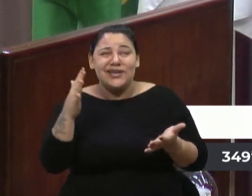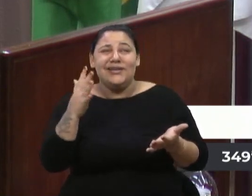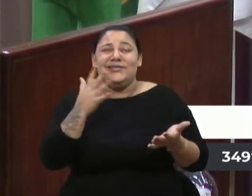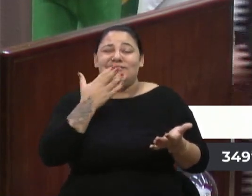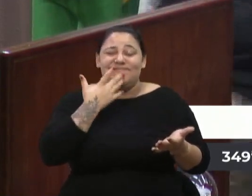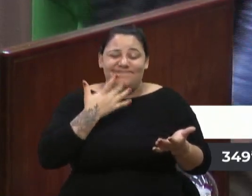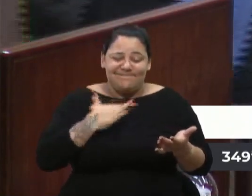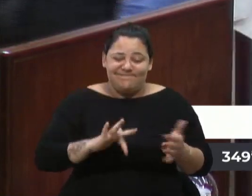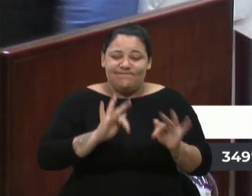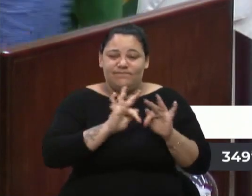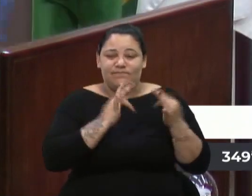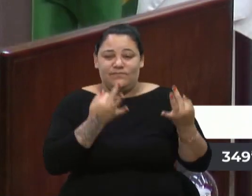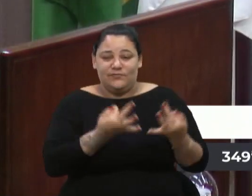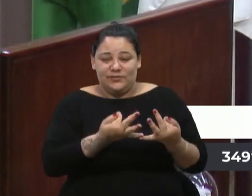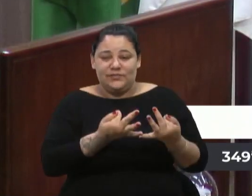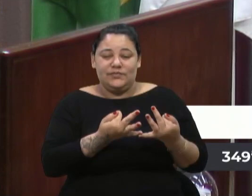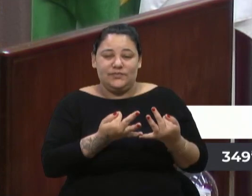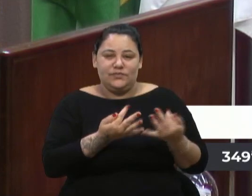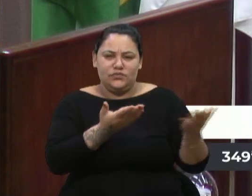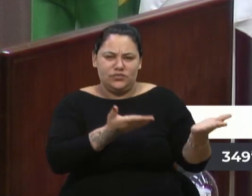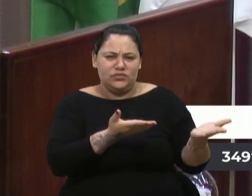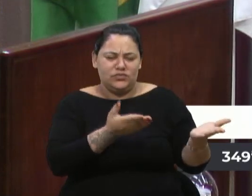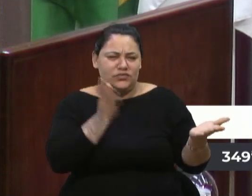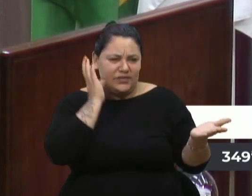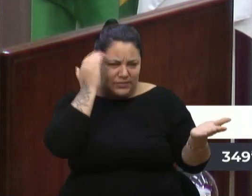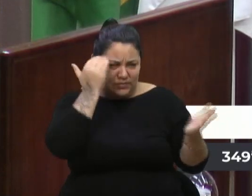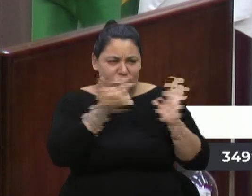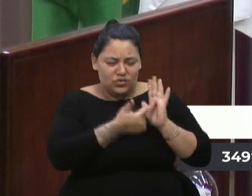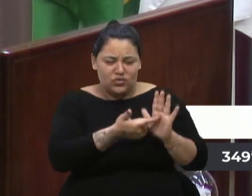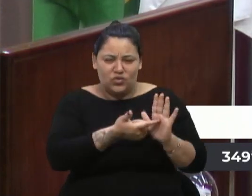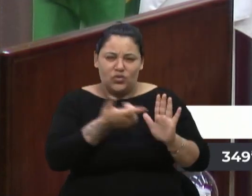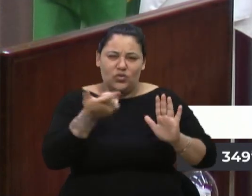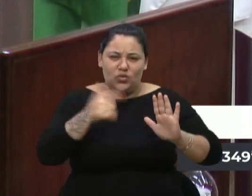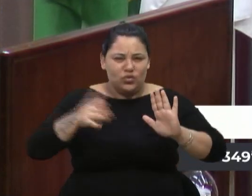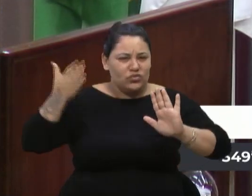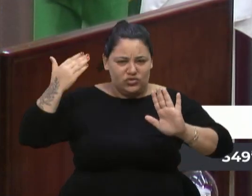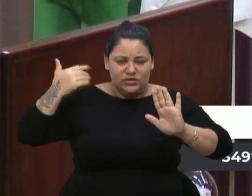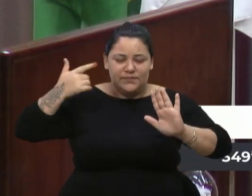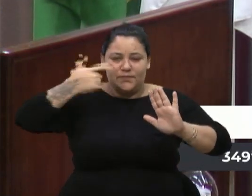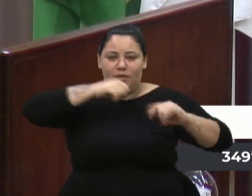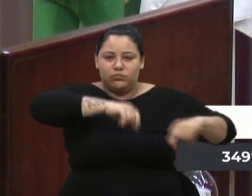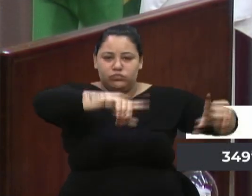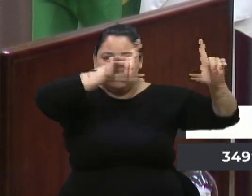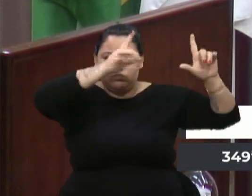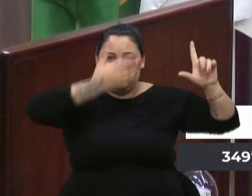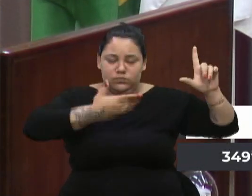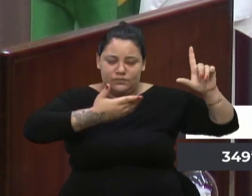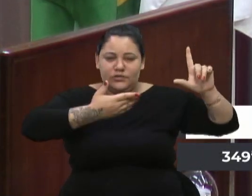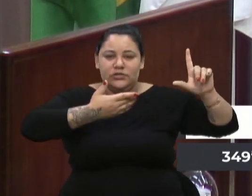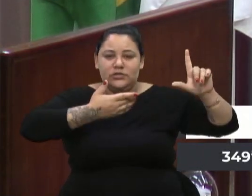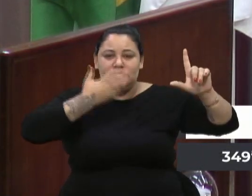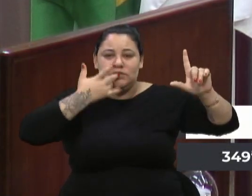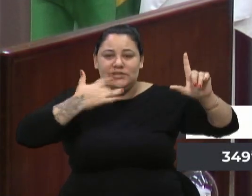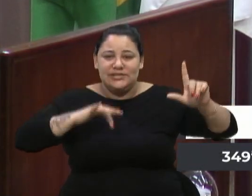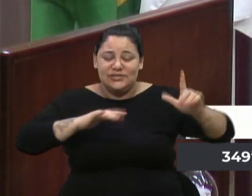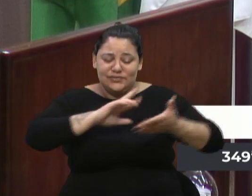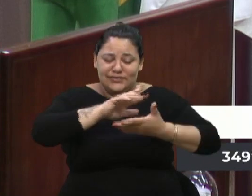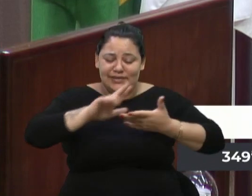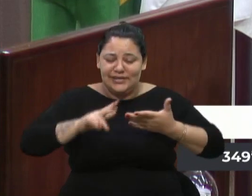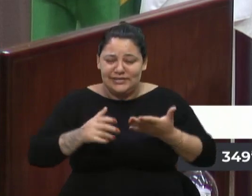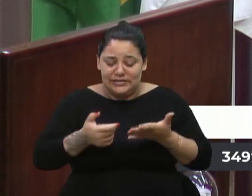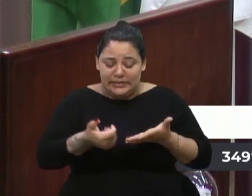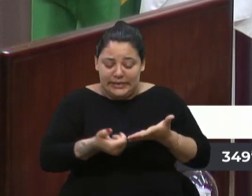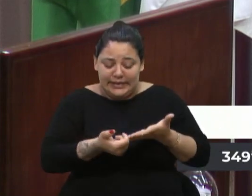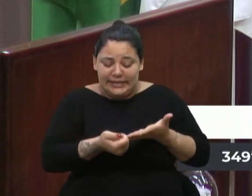famílias. O vereador Felipe mostrou aquele dia aqui, nesse telão, as crianças com várias picadinhas nos